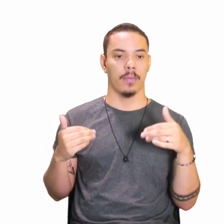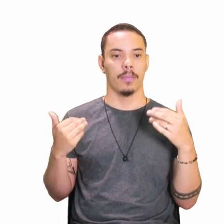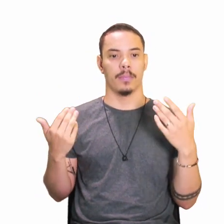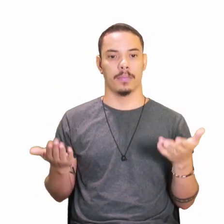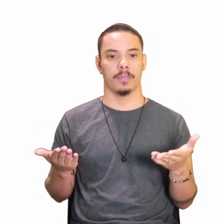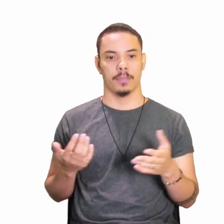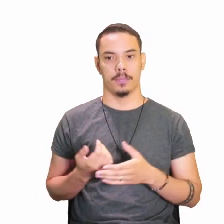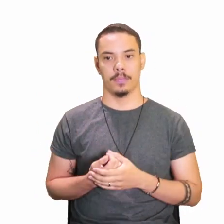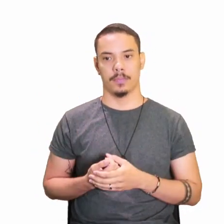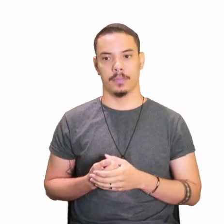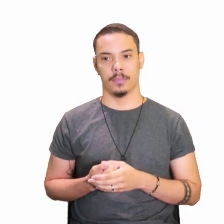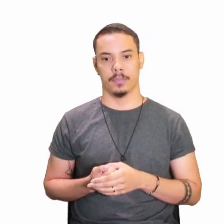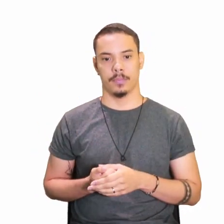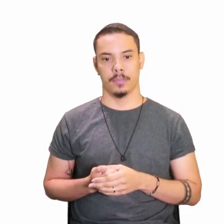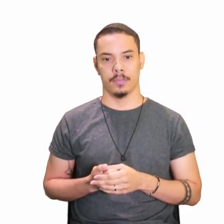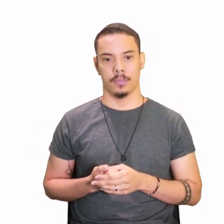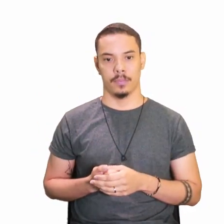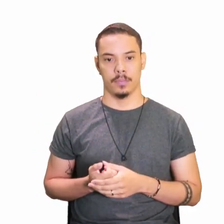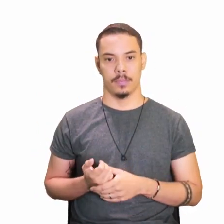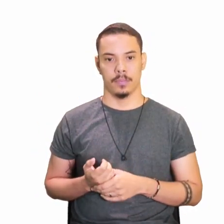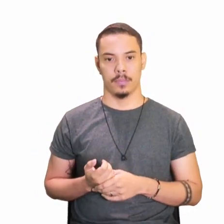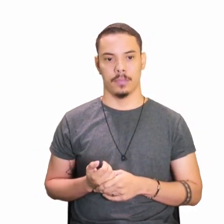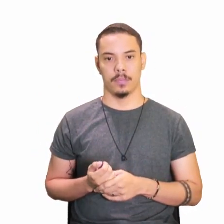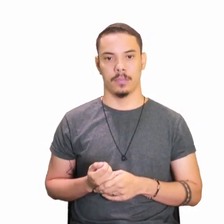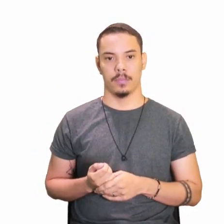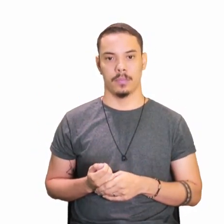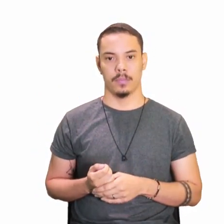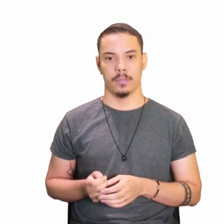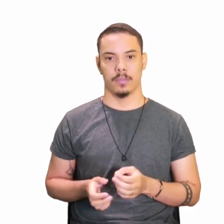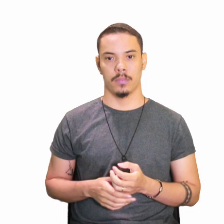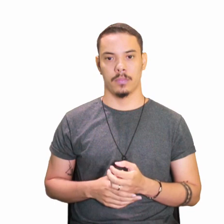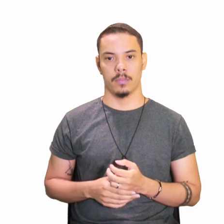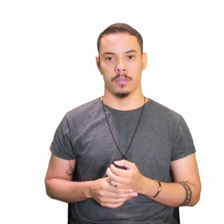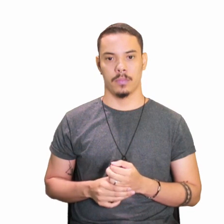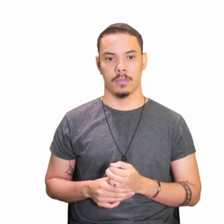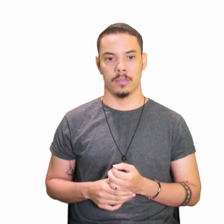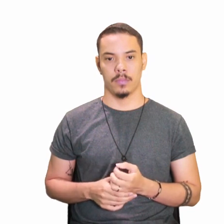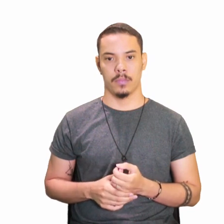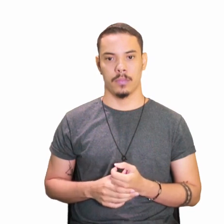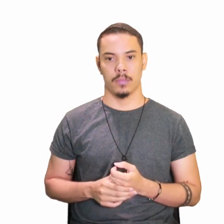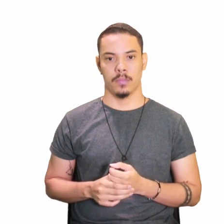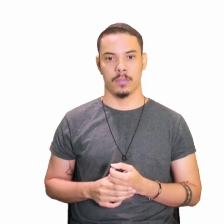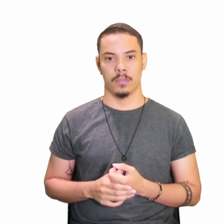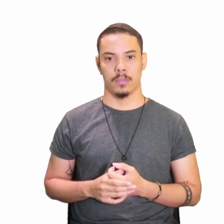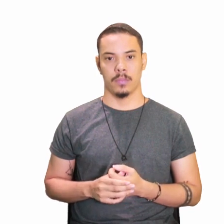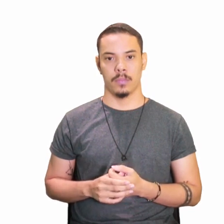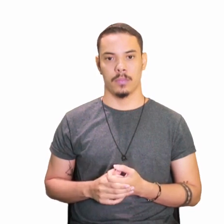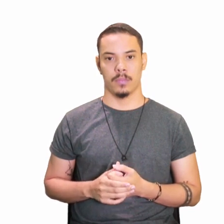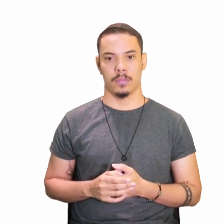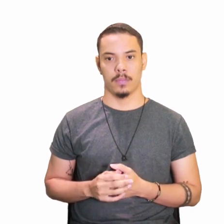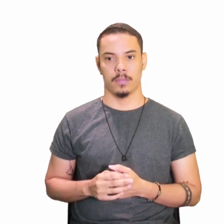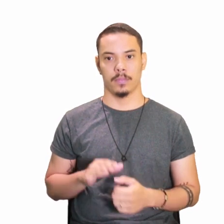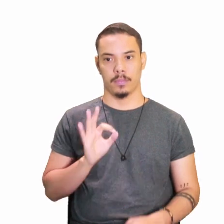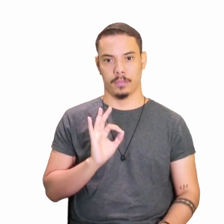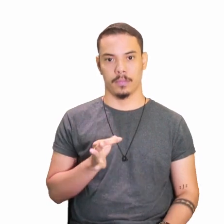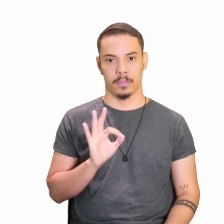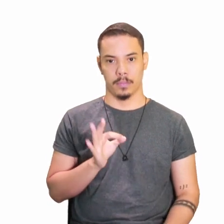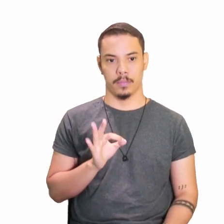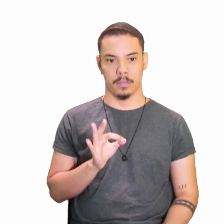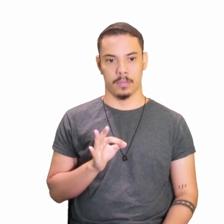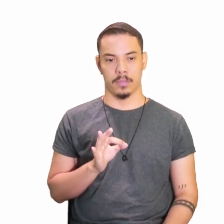tinto e enxuto irregular tá aí você fala